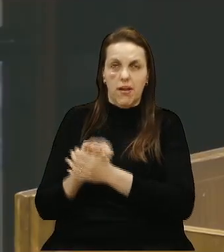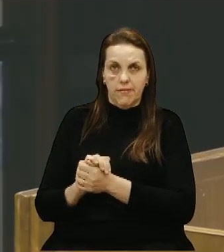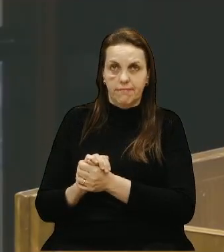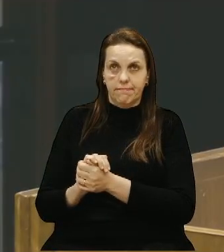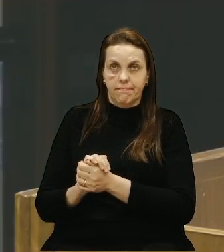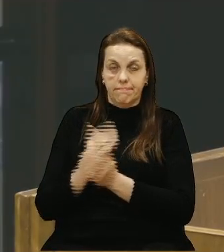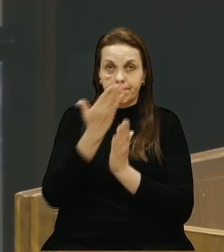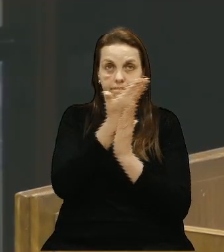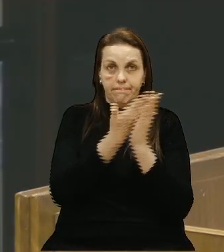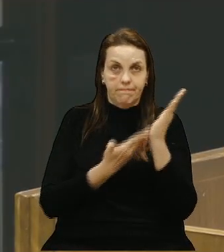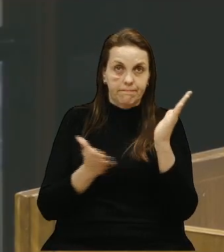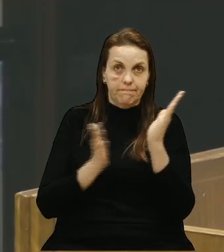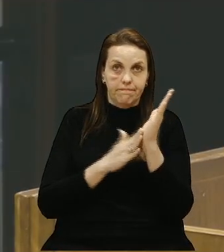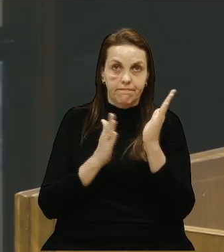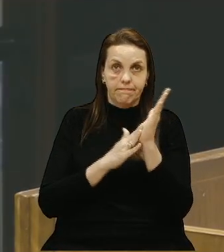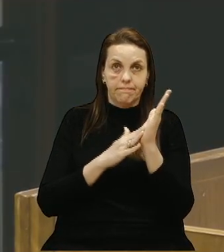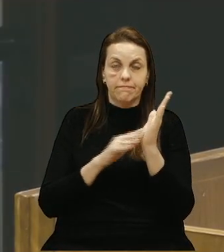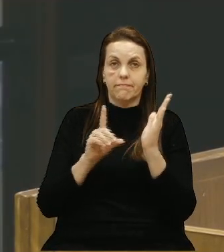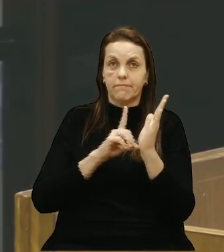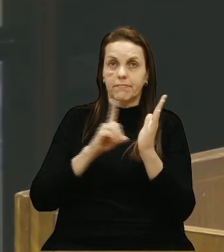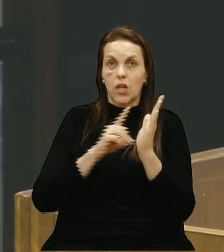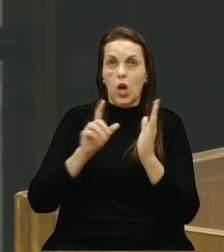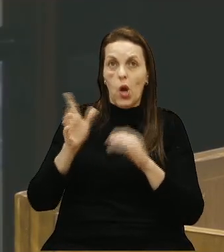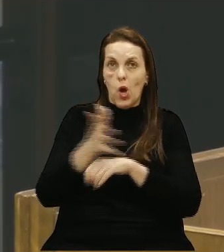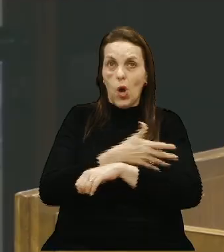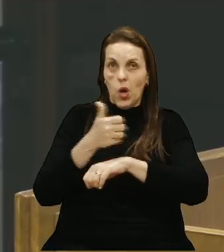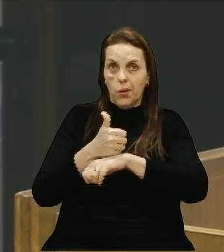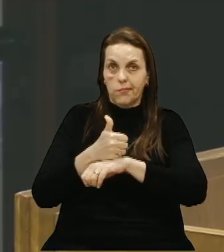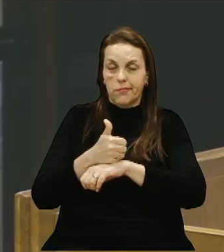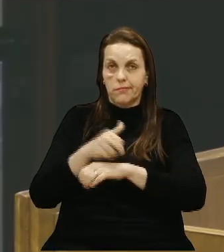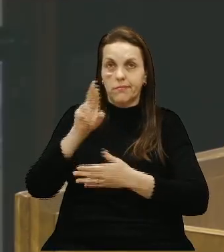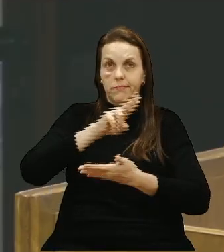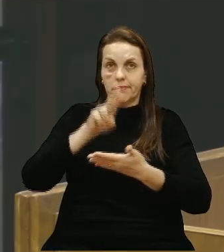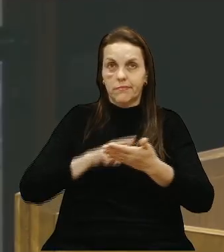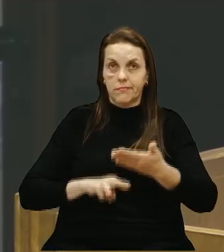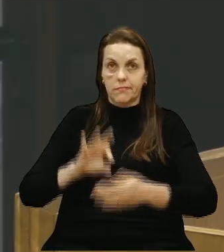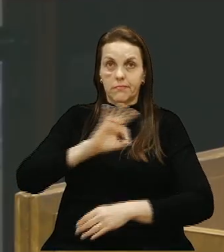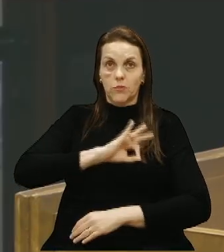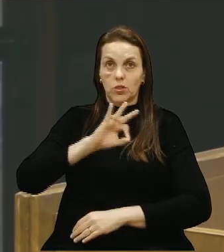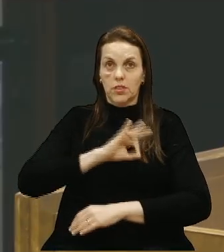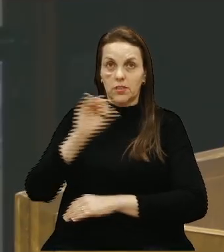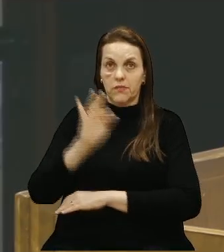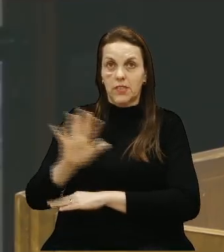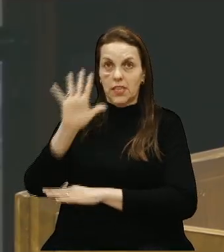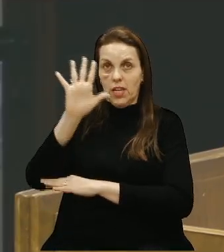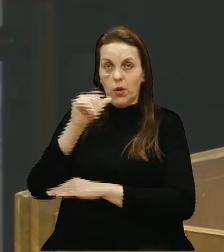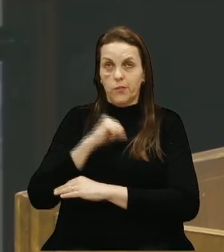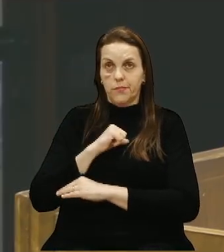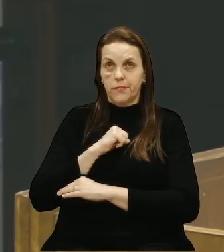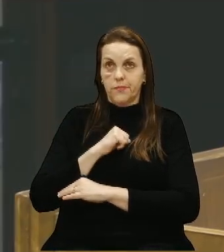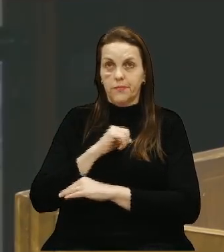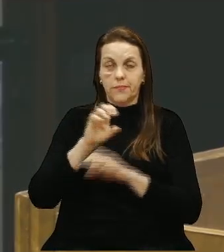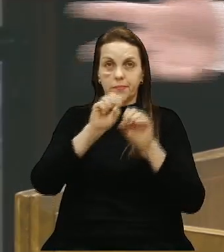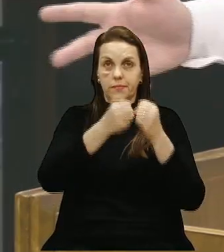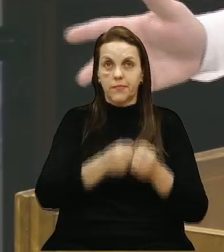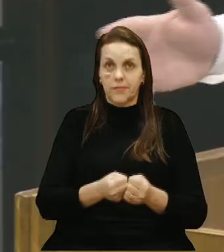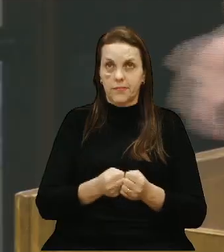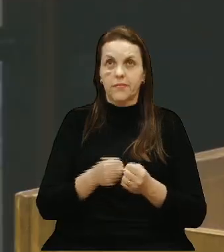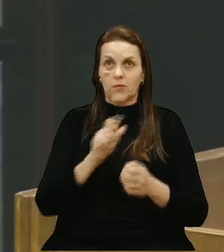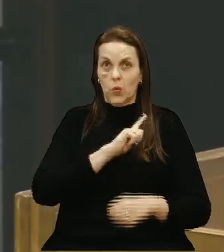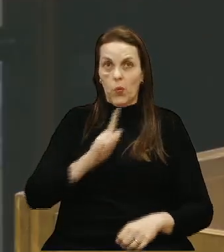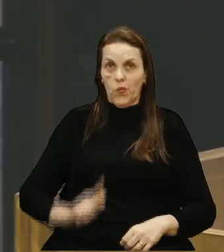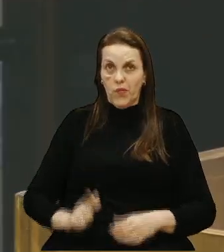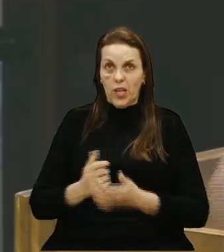Minuta do decreto do golpe. Relatório da Polícia Federal. Dano qualificado na União. Vamos falar